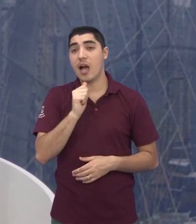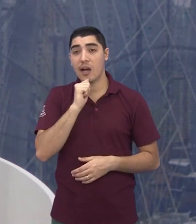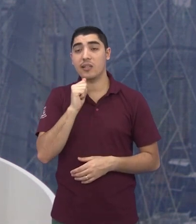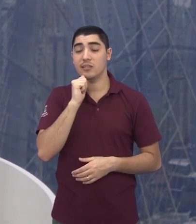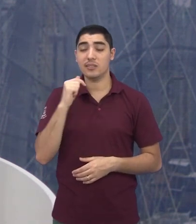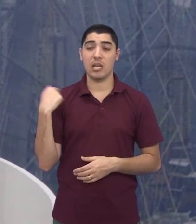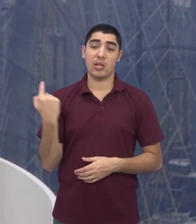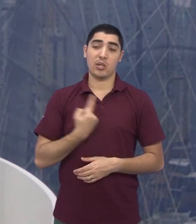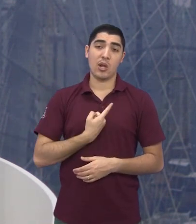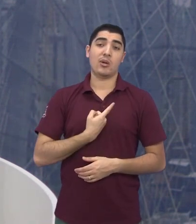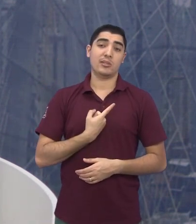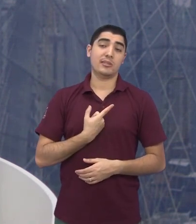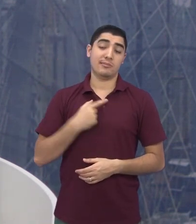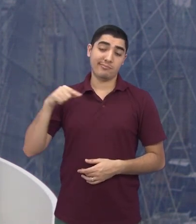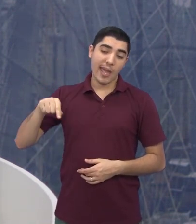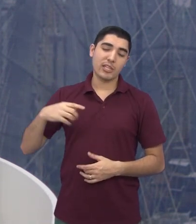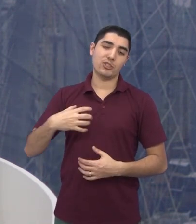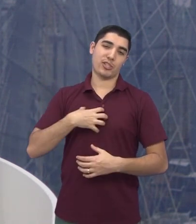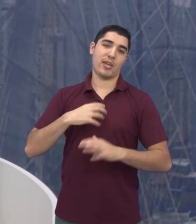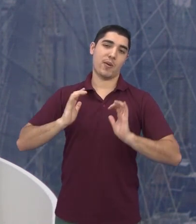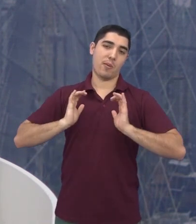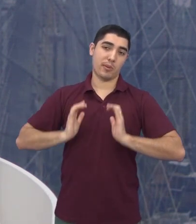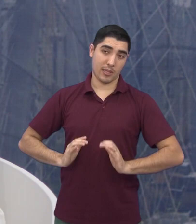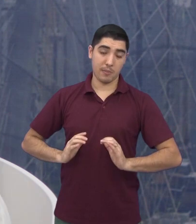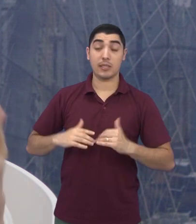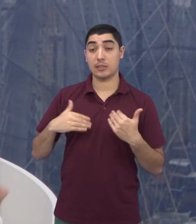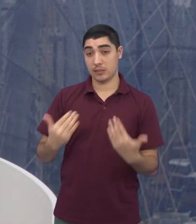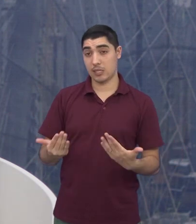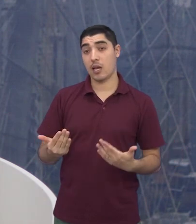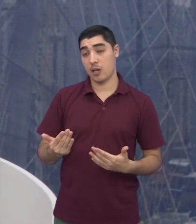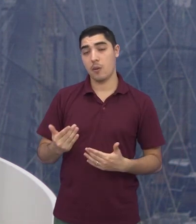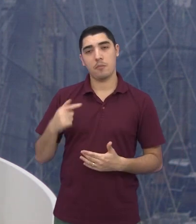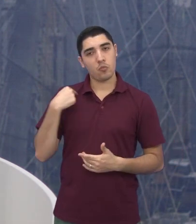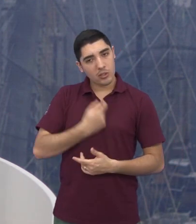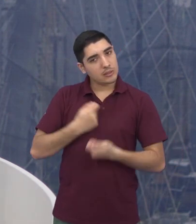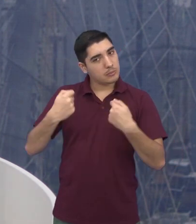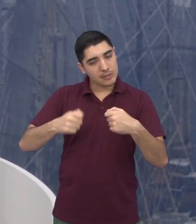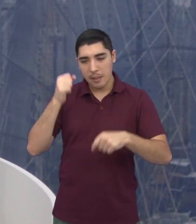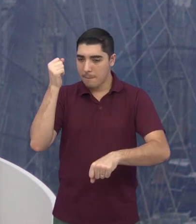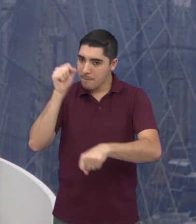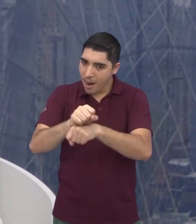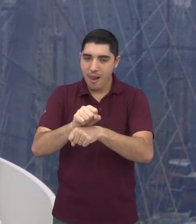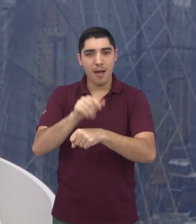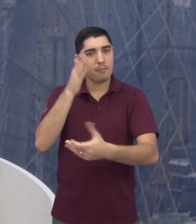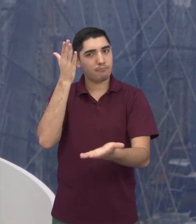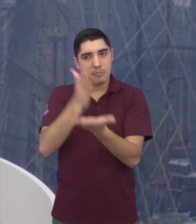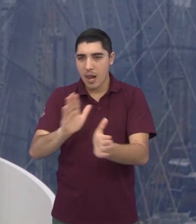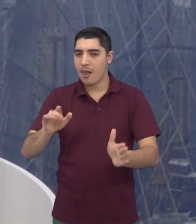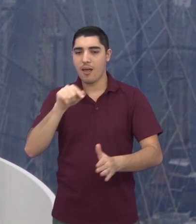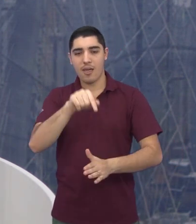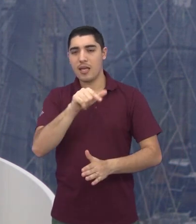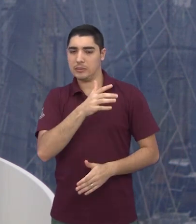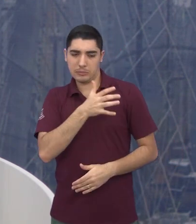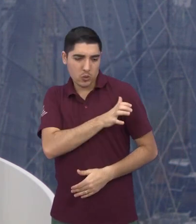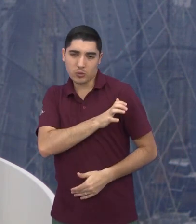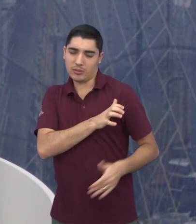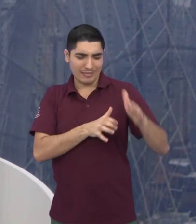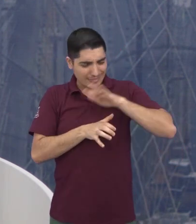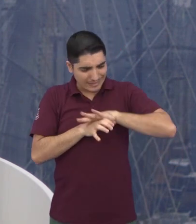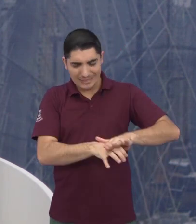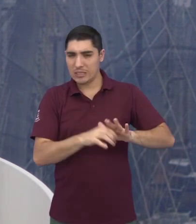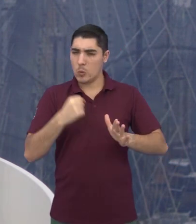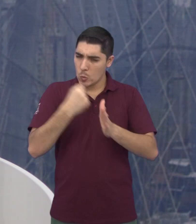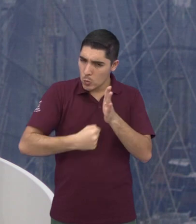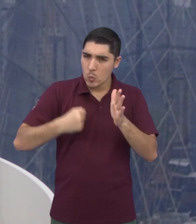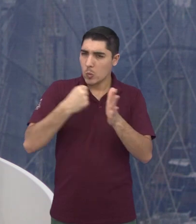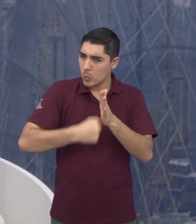temos esse tipo de postura, e aí a gente precisa também desconstruir e lutar mesmo contra esse